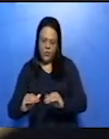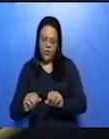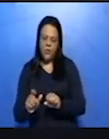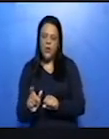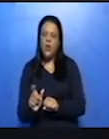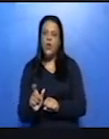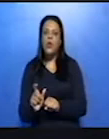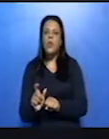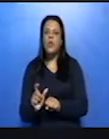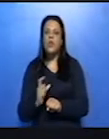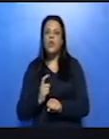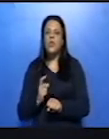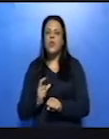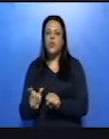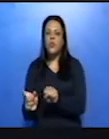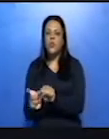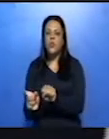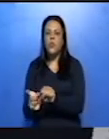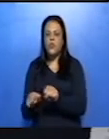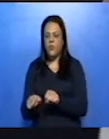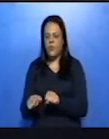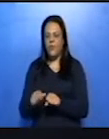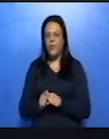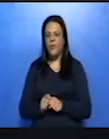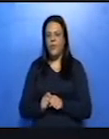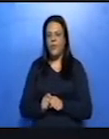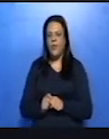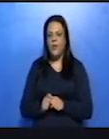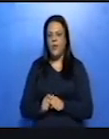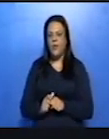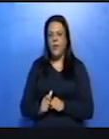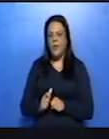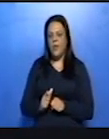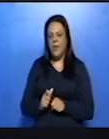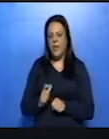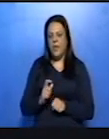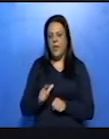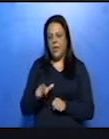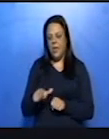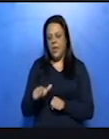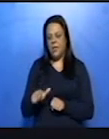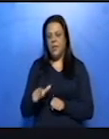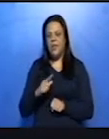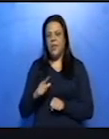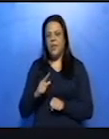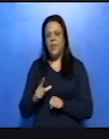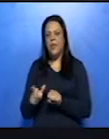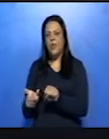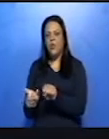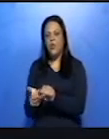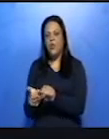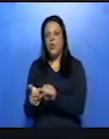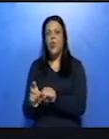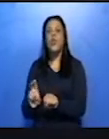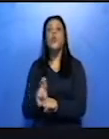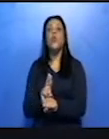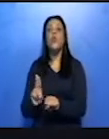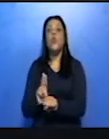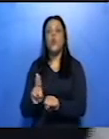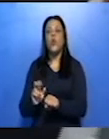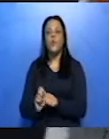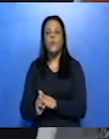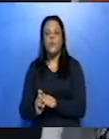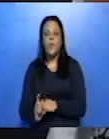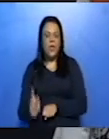O próprio nome também fala. É aquela que tem um valor de substantivo. E exerce, em relação